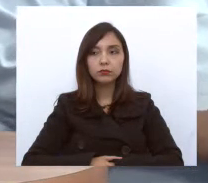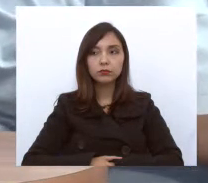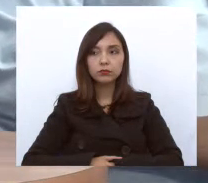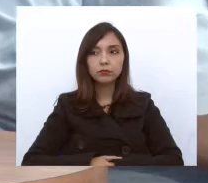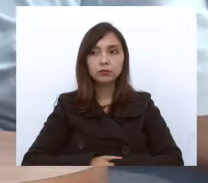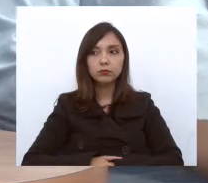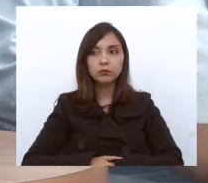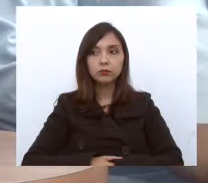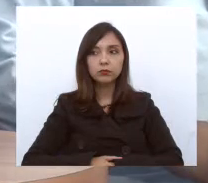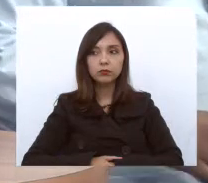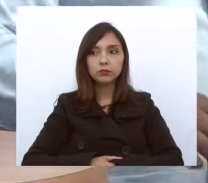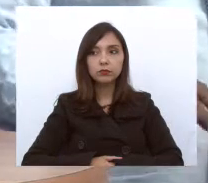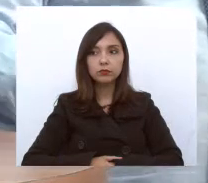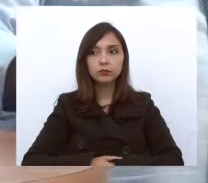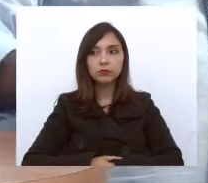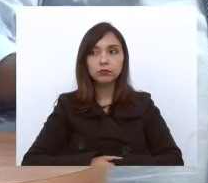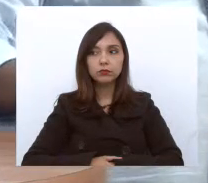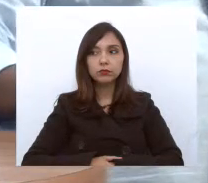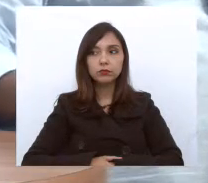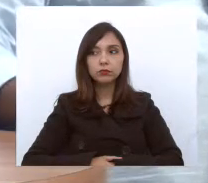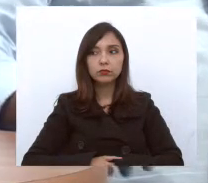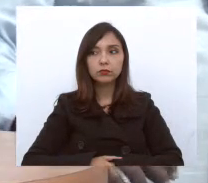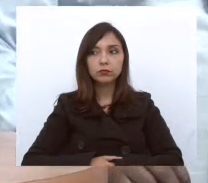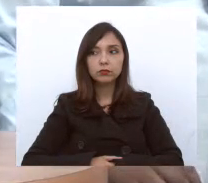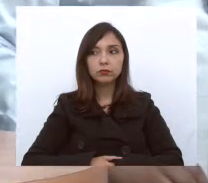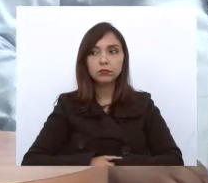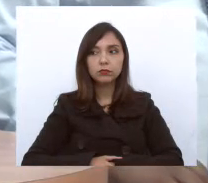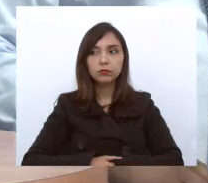Sim, 22, ele já colocou. Então, item...